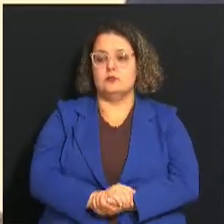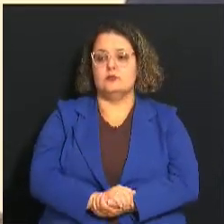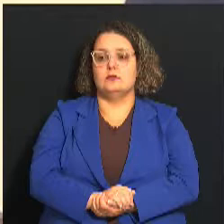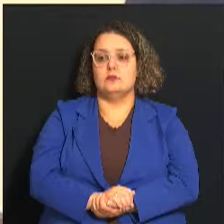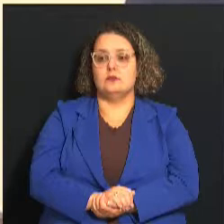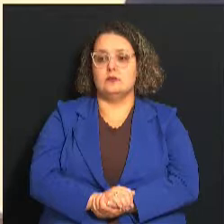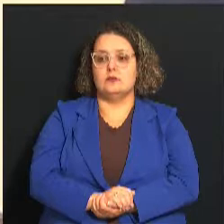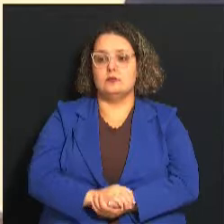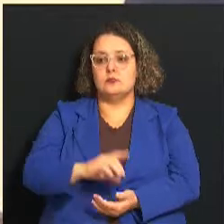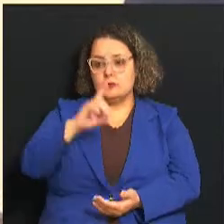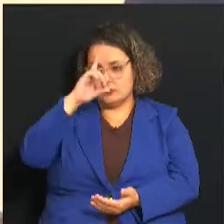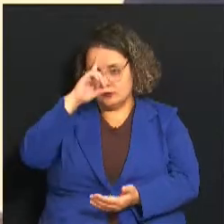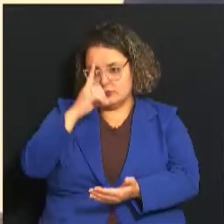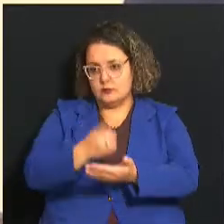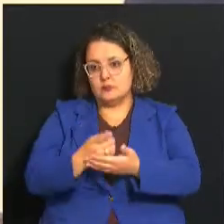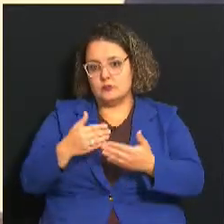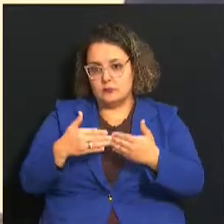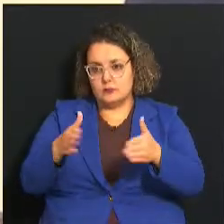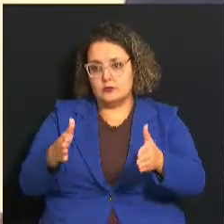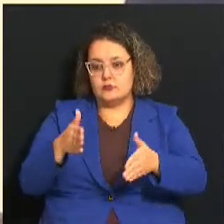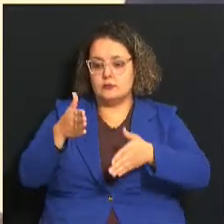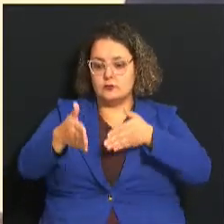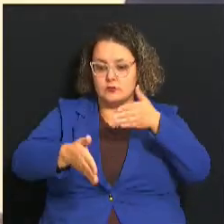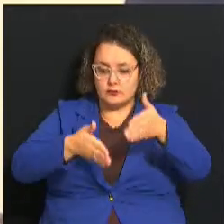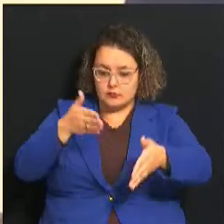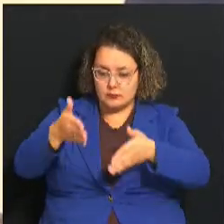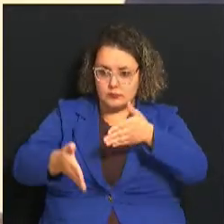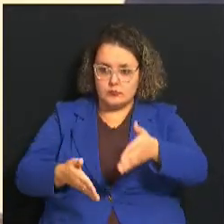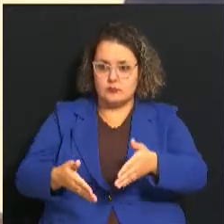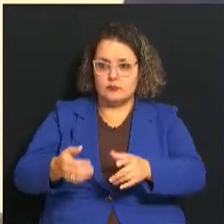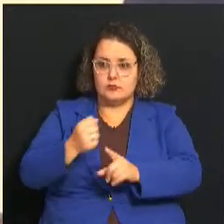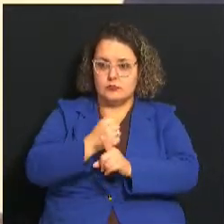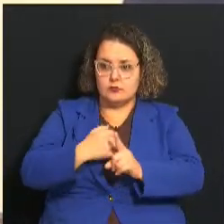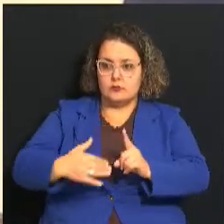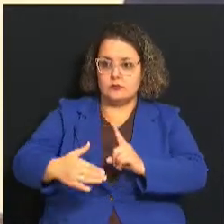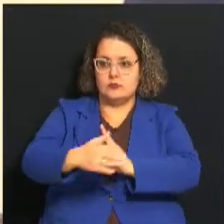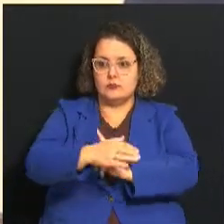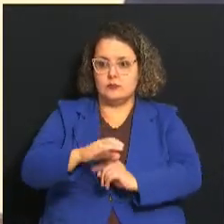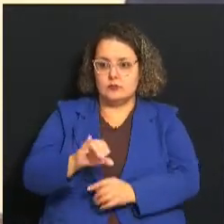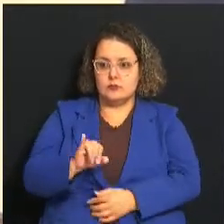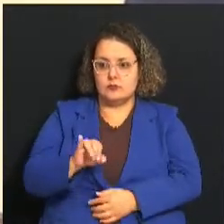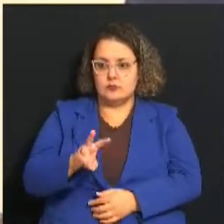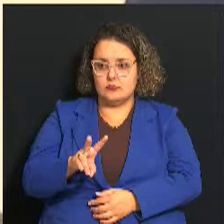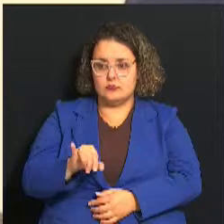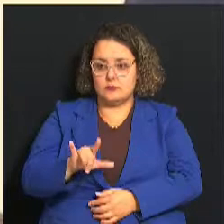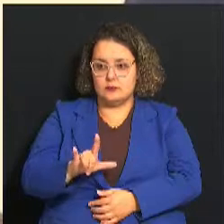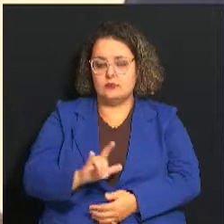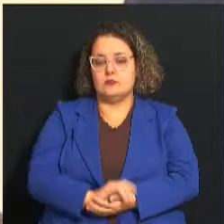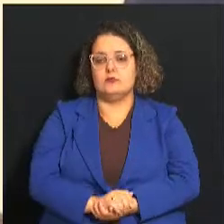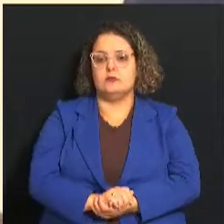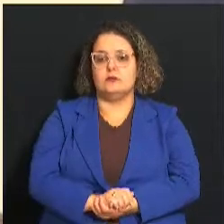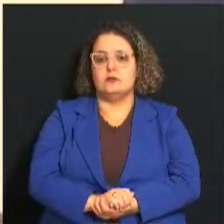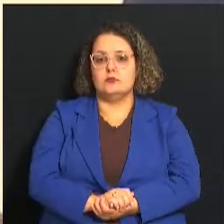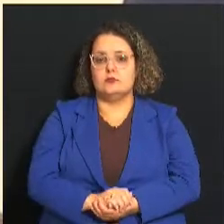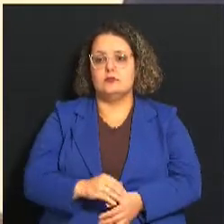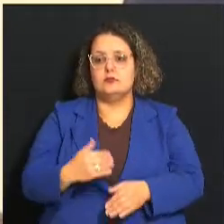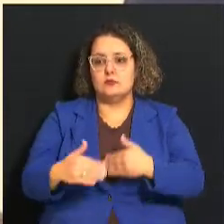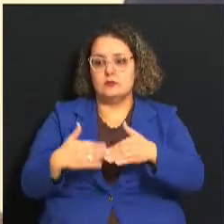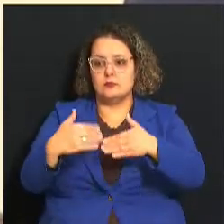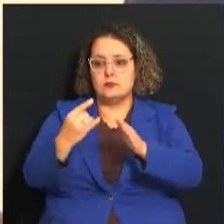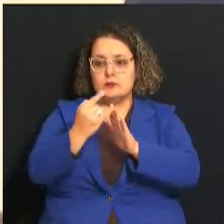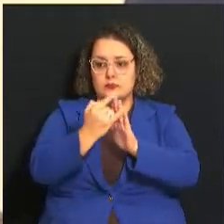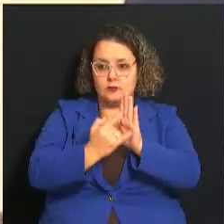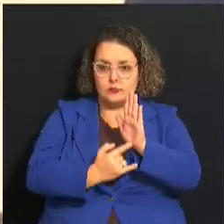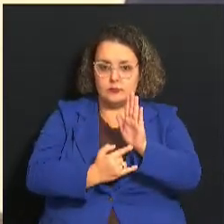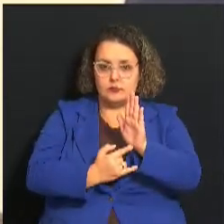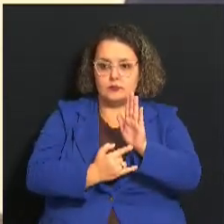decidiu já abrir a participação também da sociedade civil para ajudar na construção desse documento, já que a